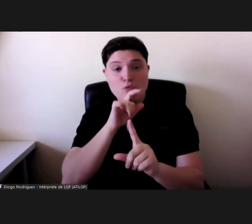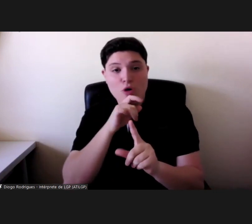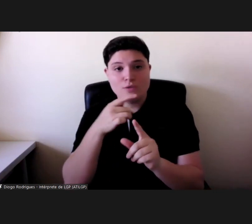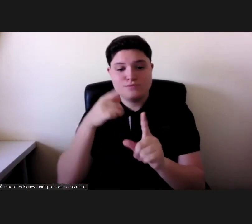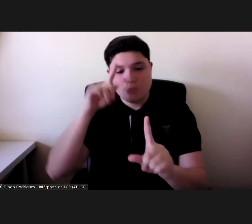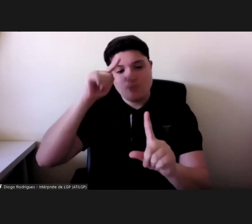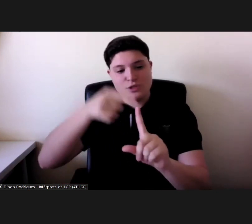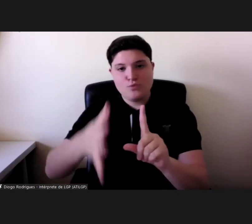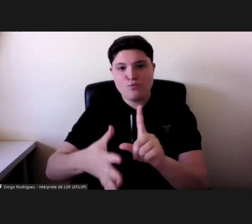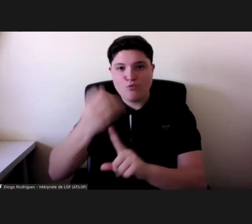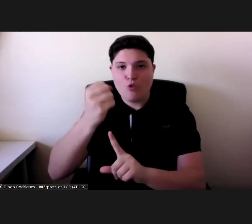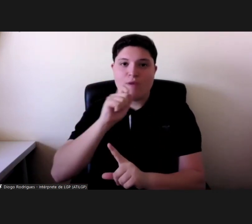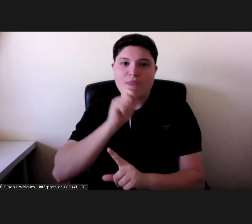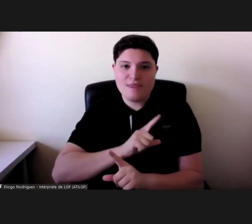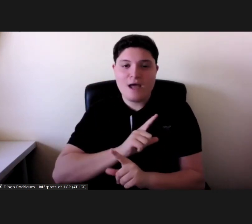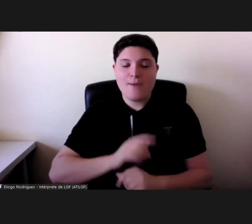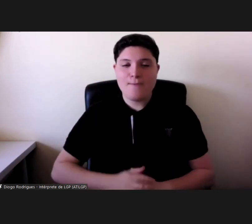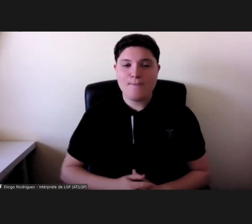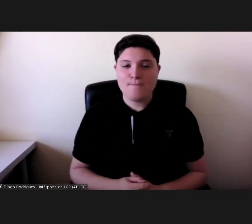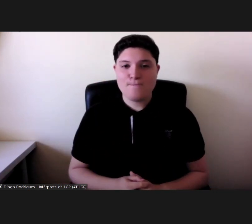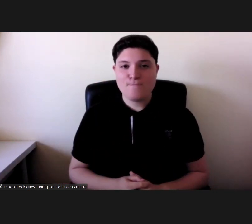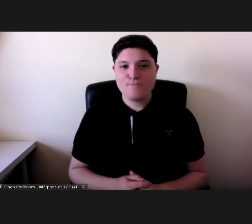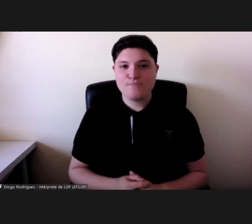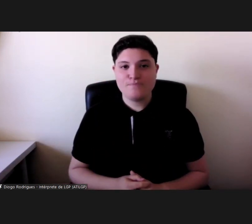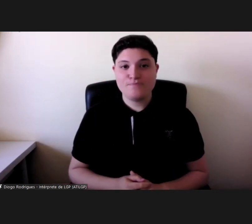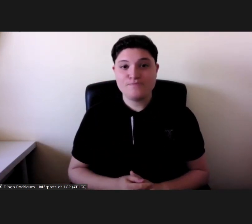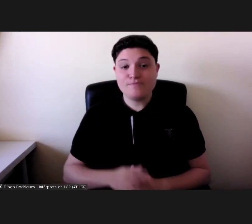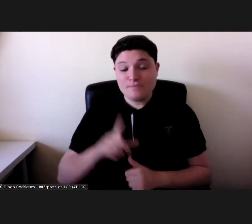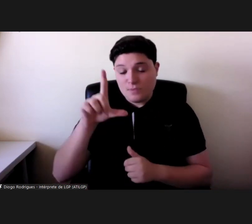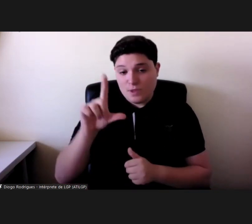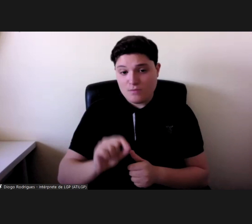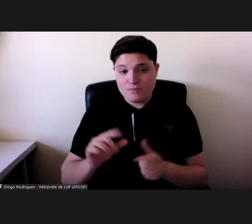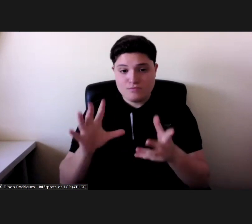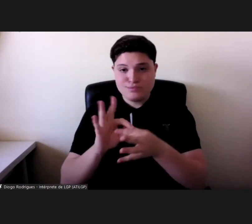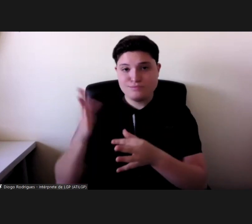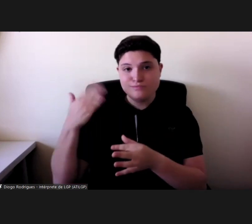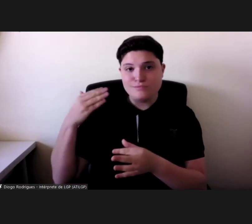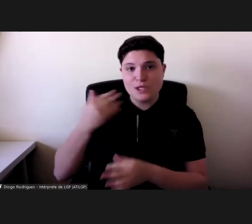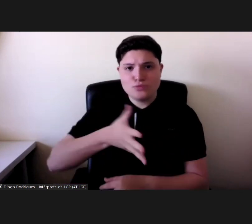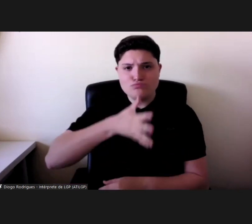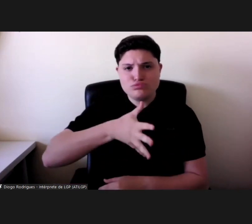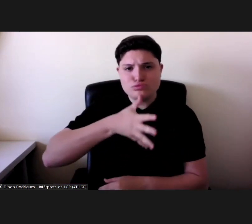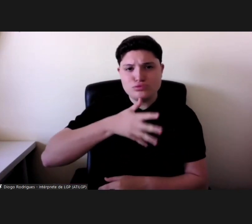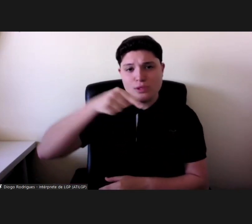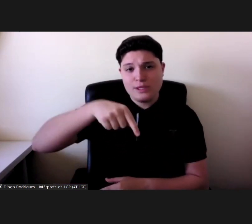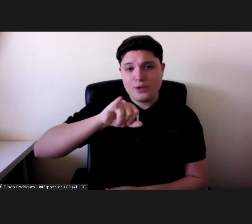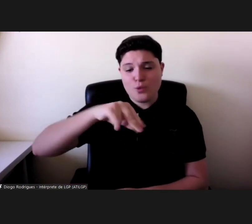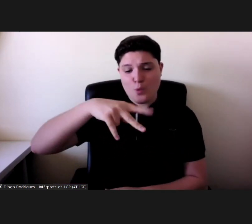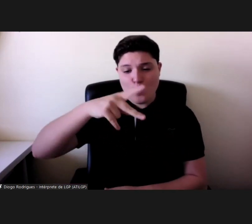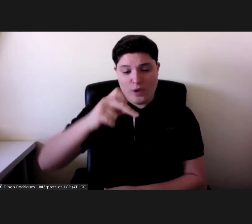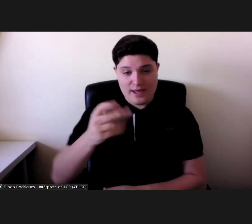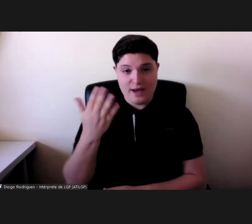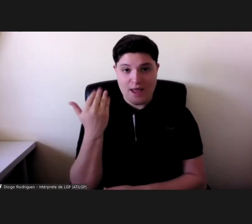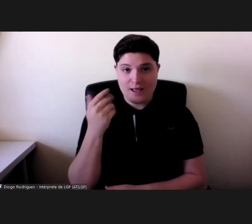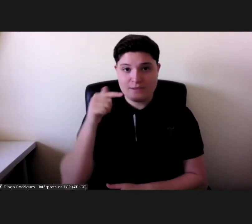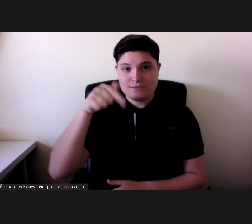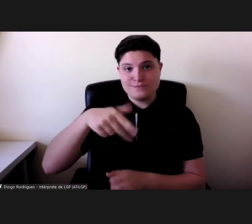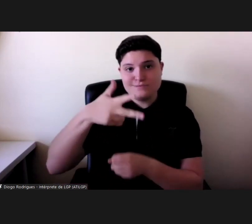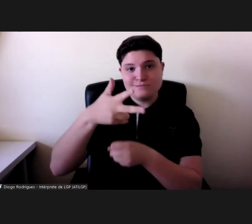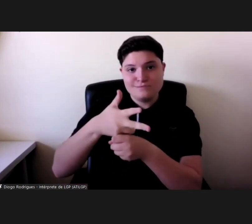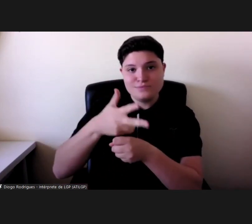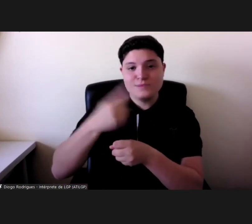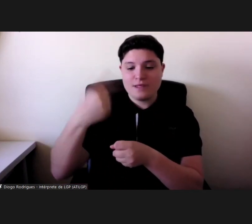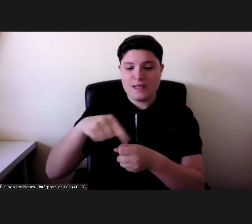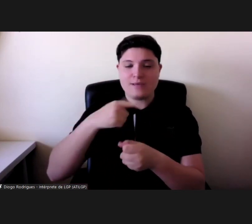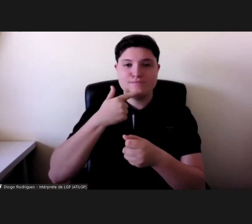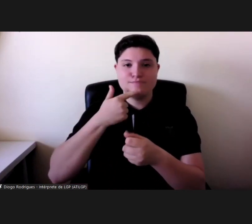e metas da Agenda 2030. À semelhança das anteriores conferências organizadas pelo INA, esta sessão terá